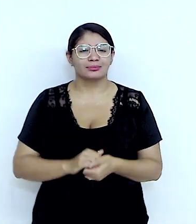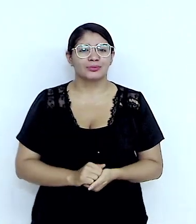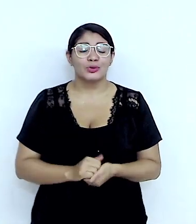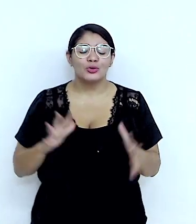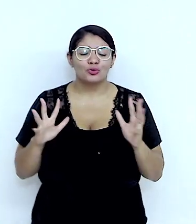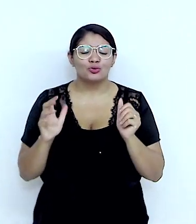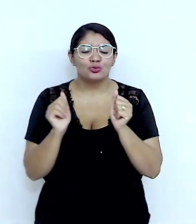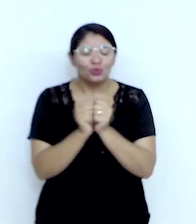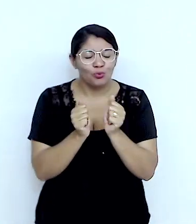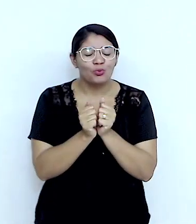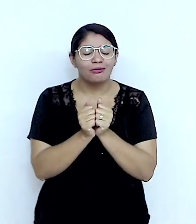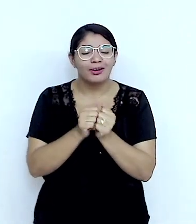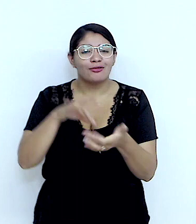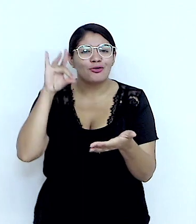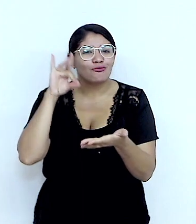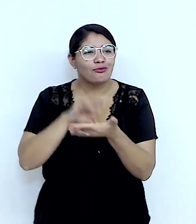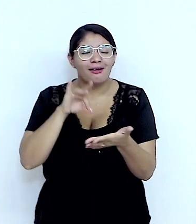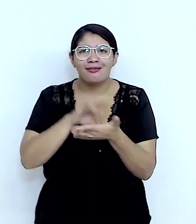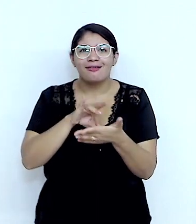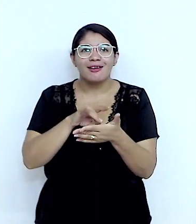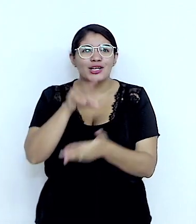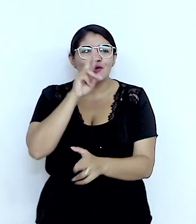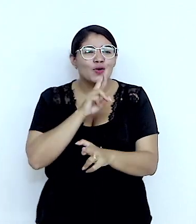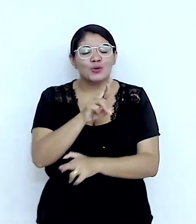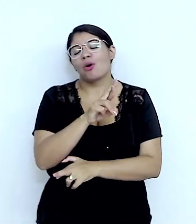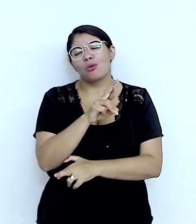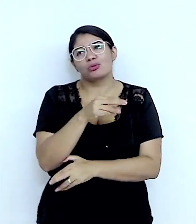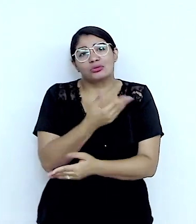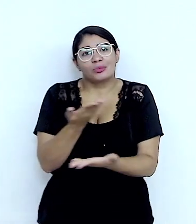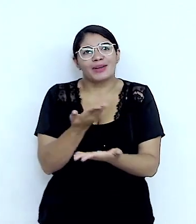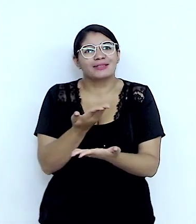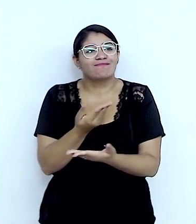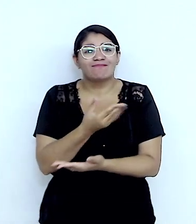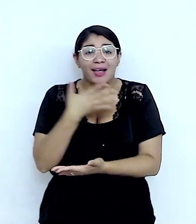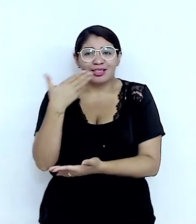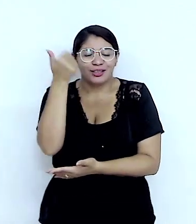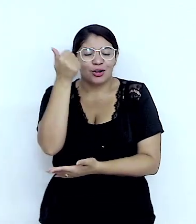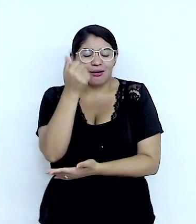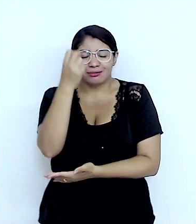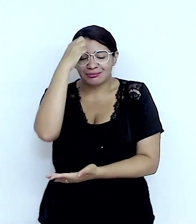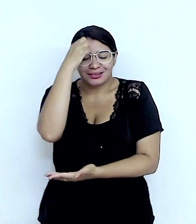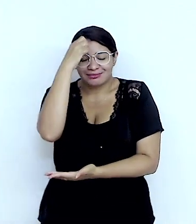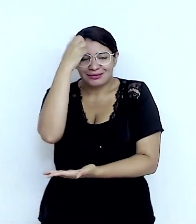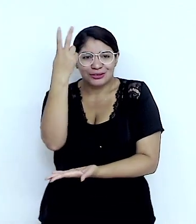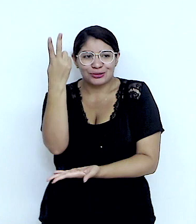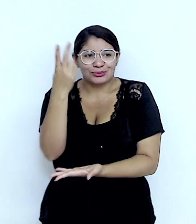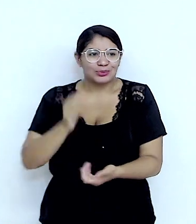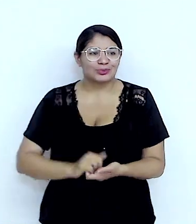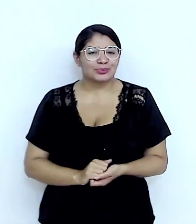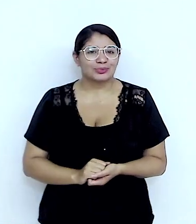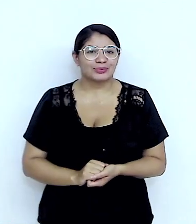juntos assegurar a soluções e sejam mais baratas soluções mais inteligentes soluções é